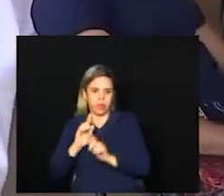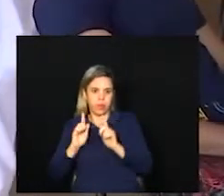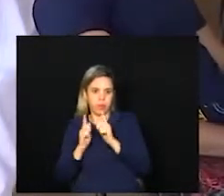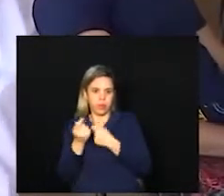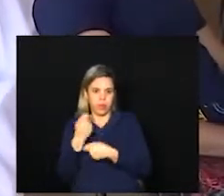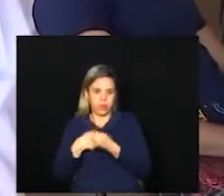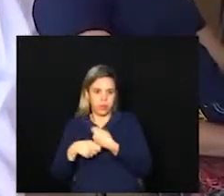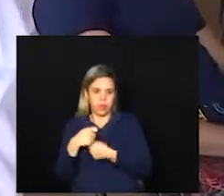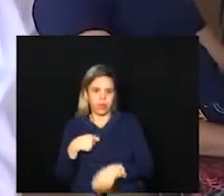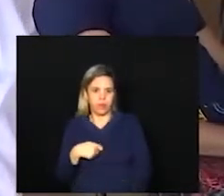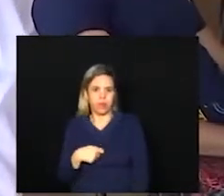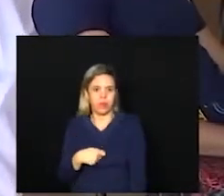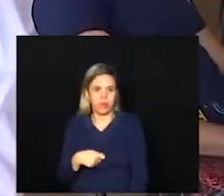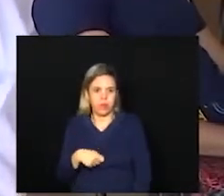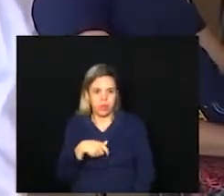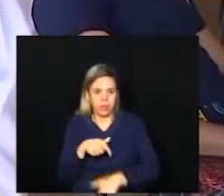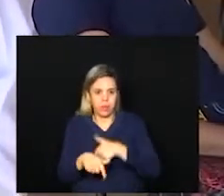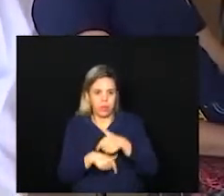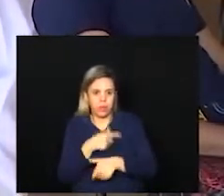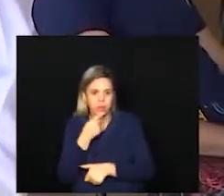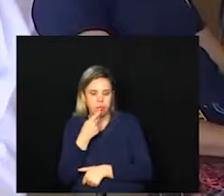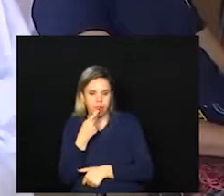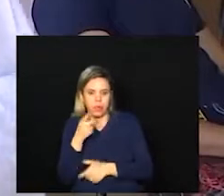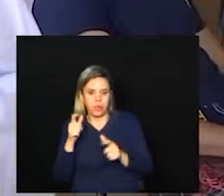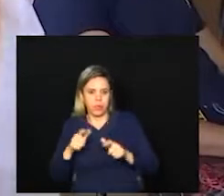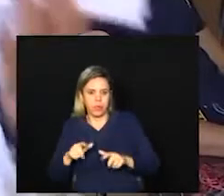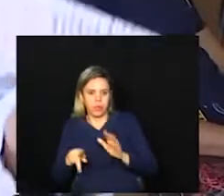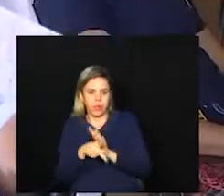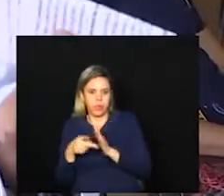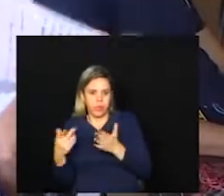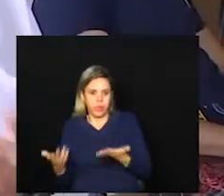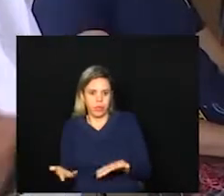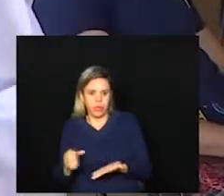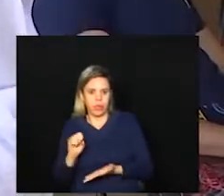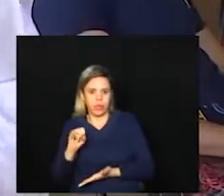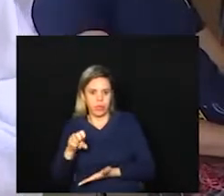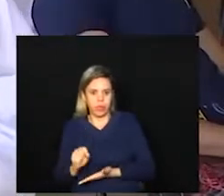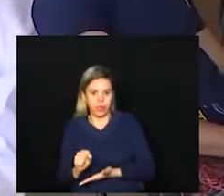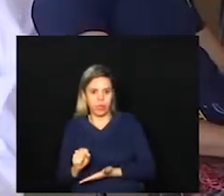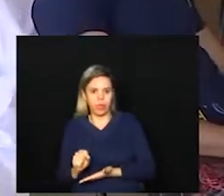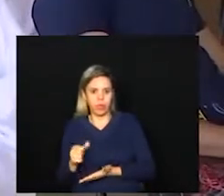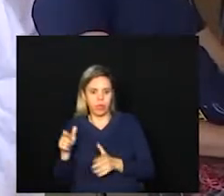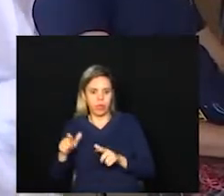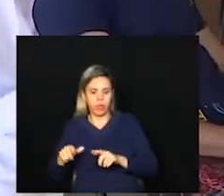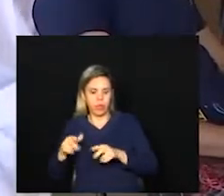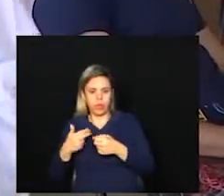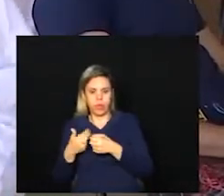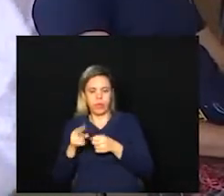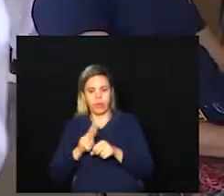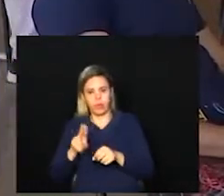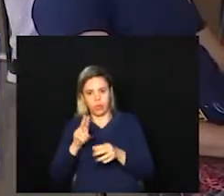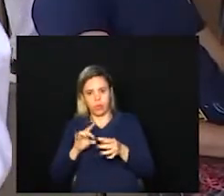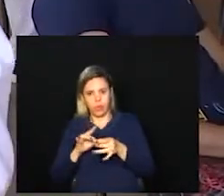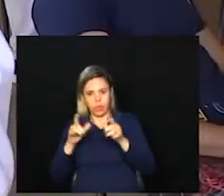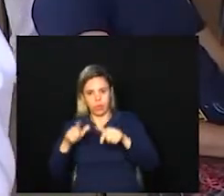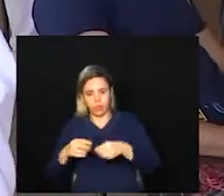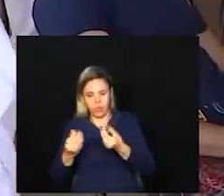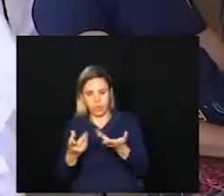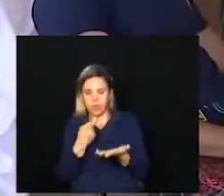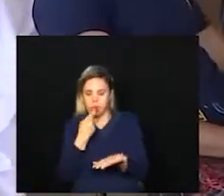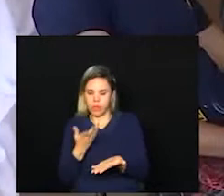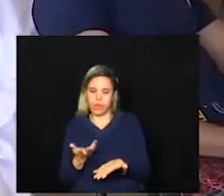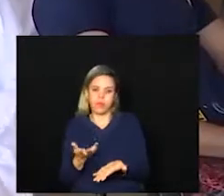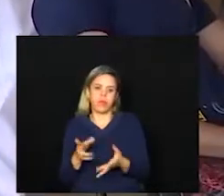gestão, operação propriamente dita do espaço. O CIS Guanabara, através da Unicamp, fornece o espaço, como você bem